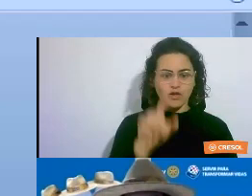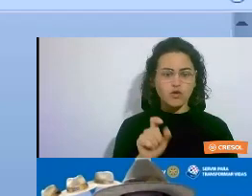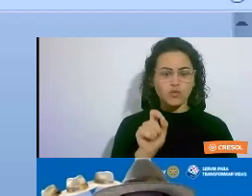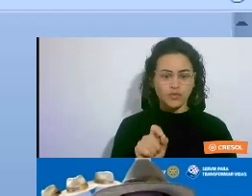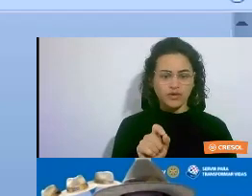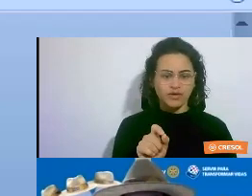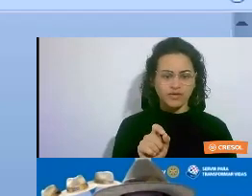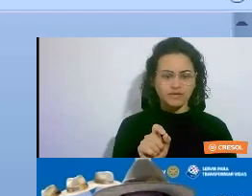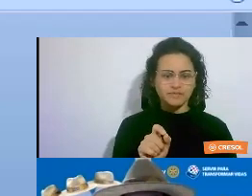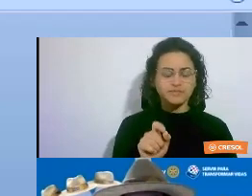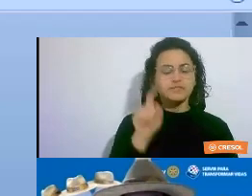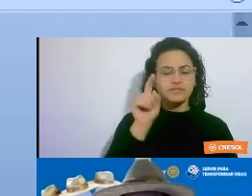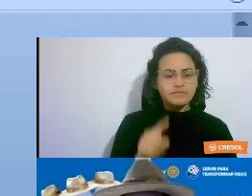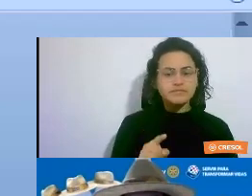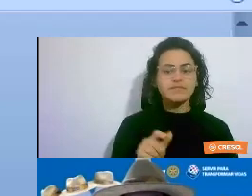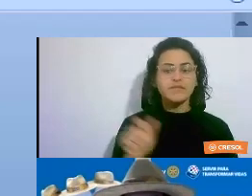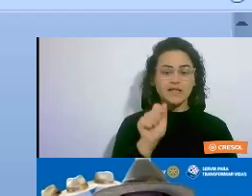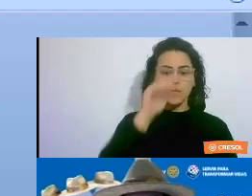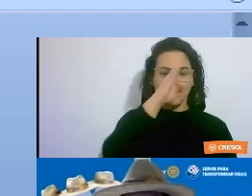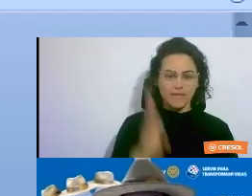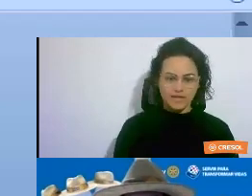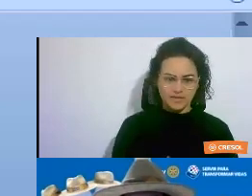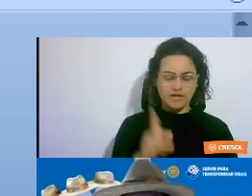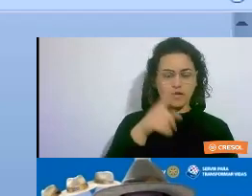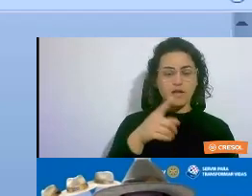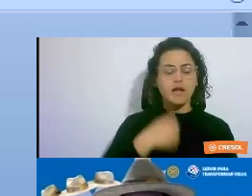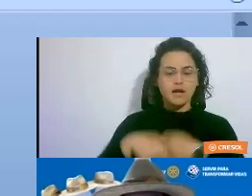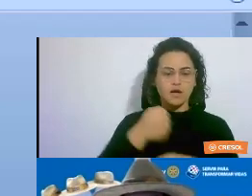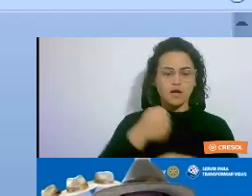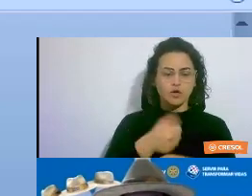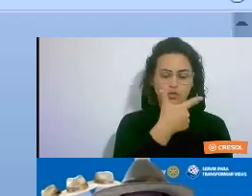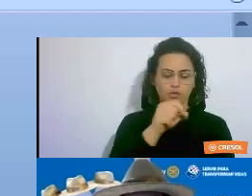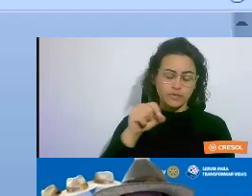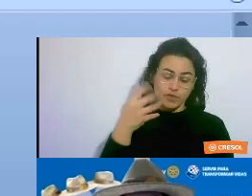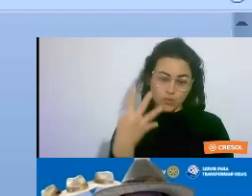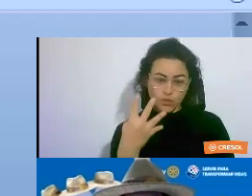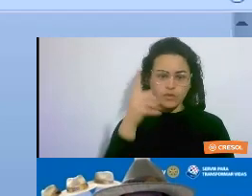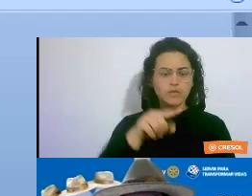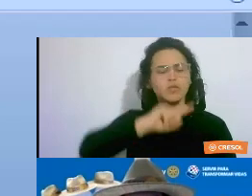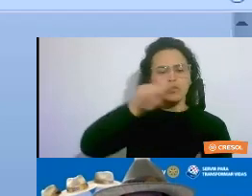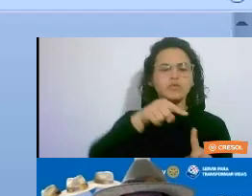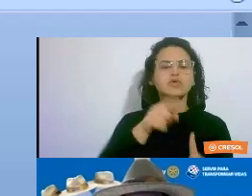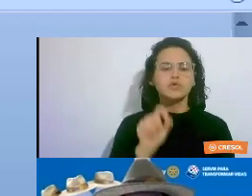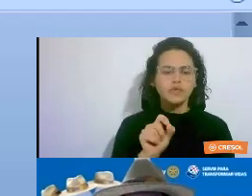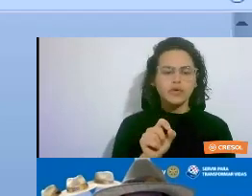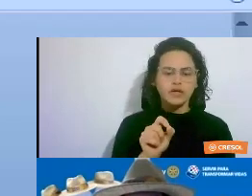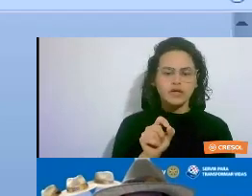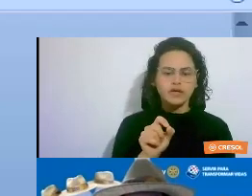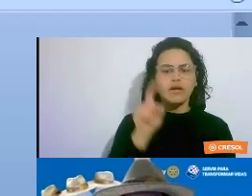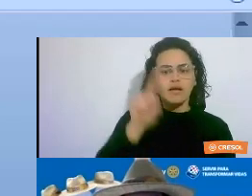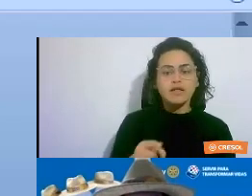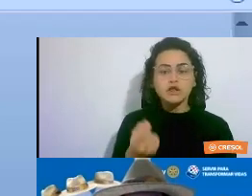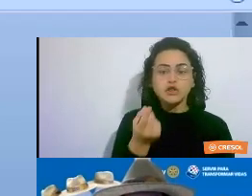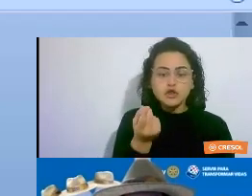foi estabelecida no Brasil, em 2004, tá? Com o objetivo de atender o quê? As contribuições